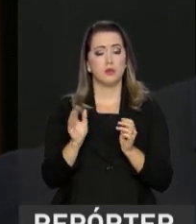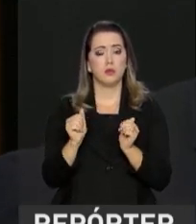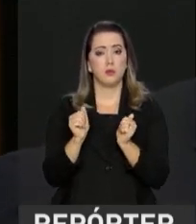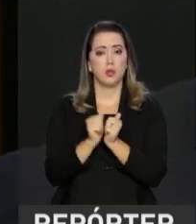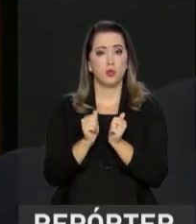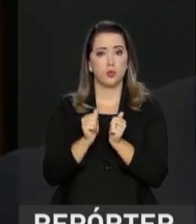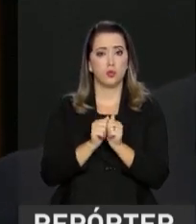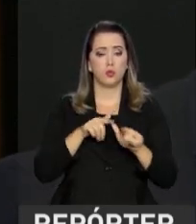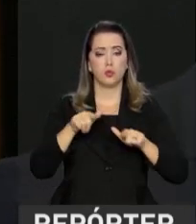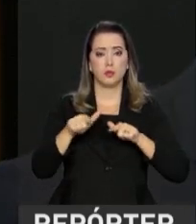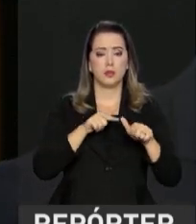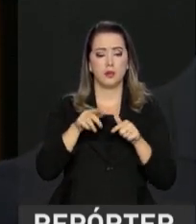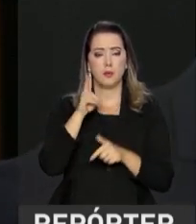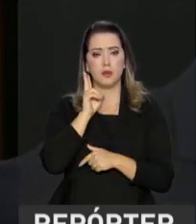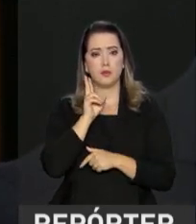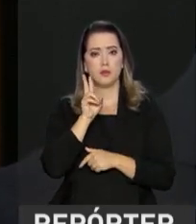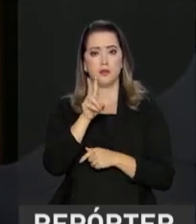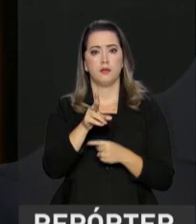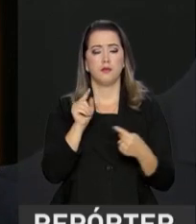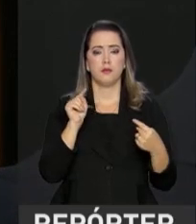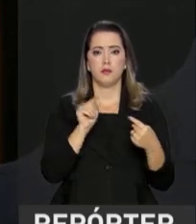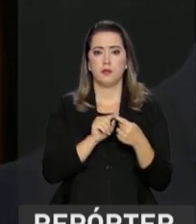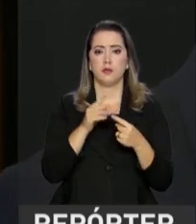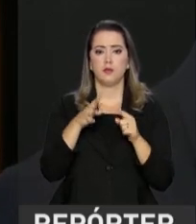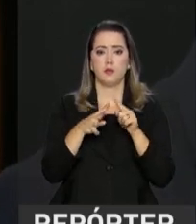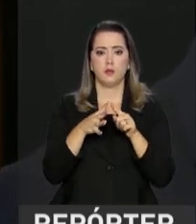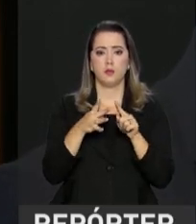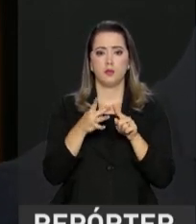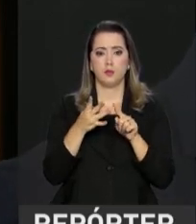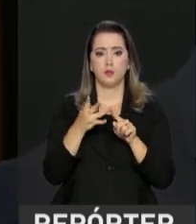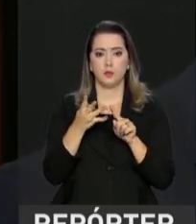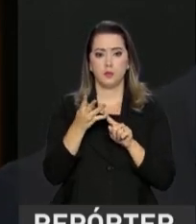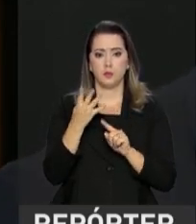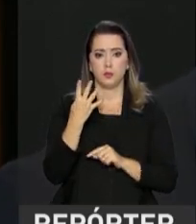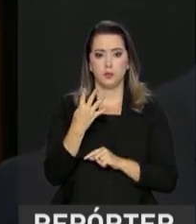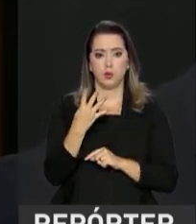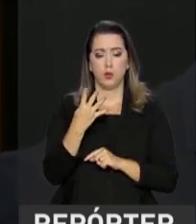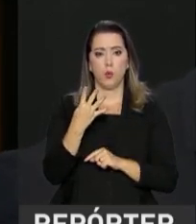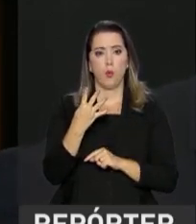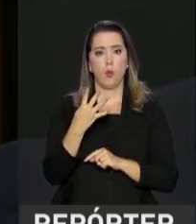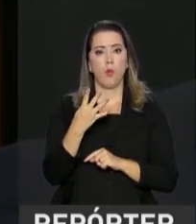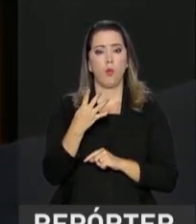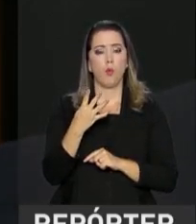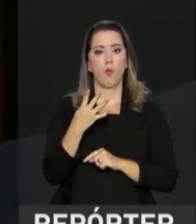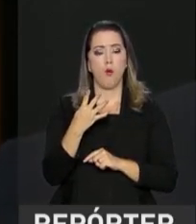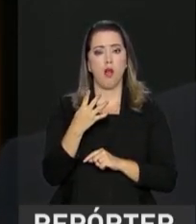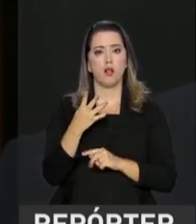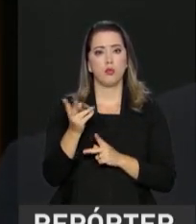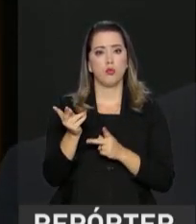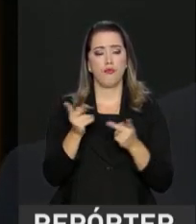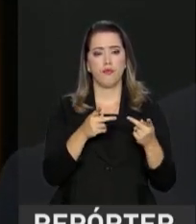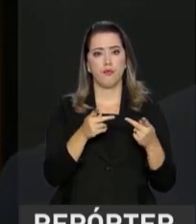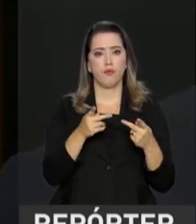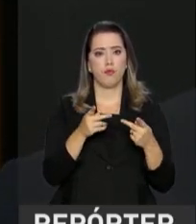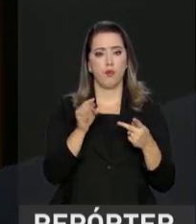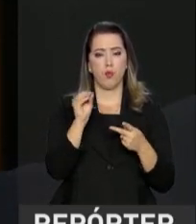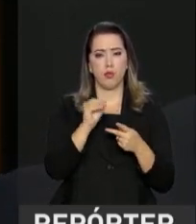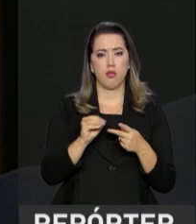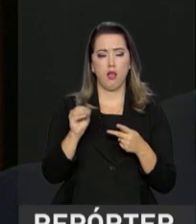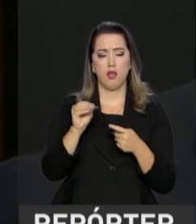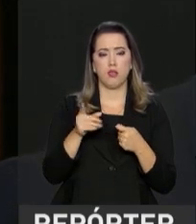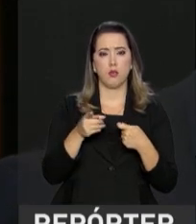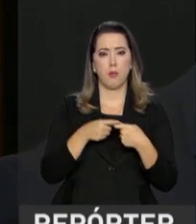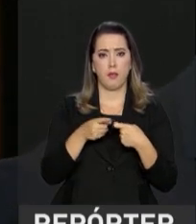será obrigatória a adesão a quatro perícias dia se nós tivermos os 1500